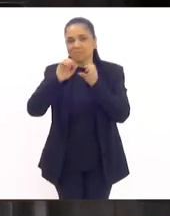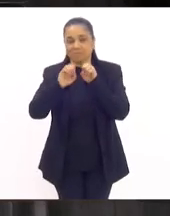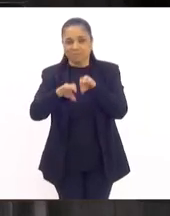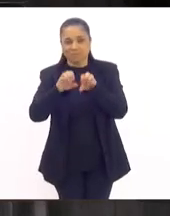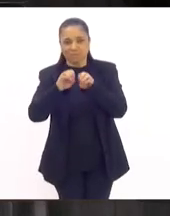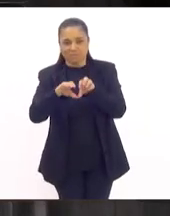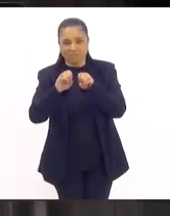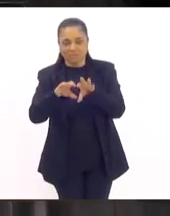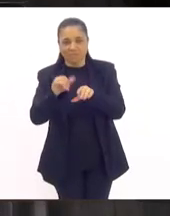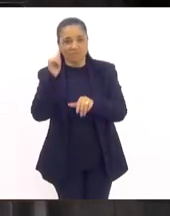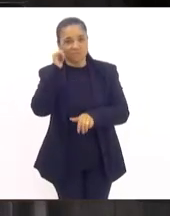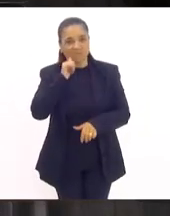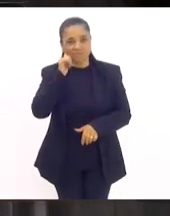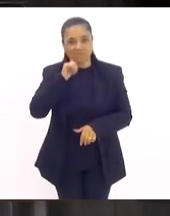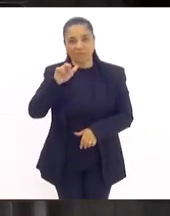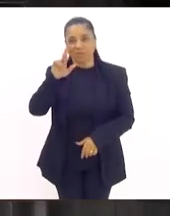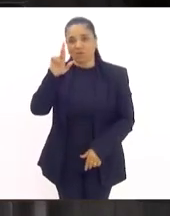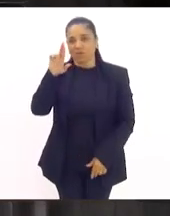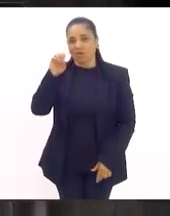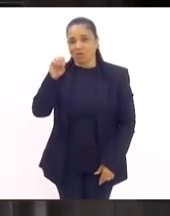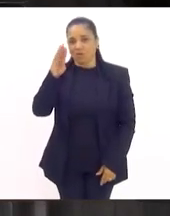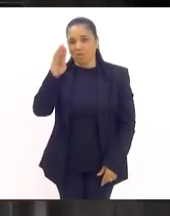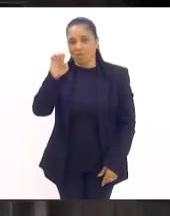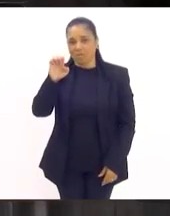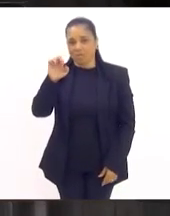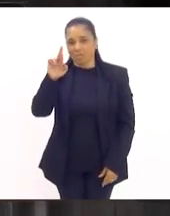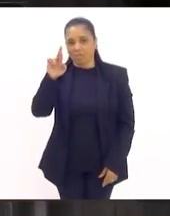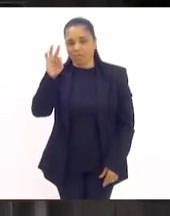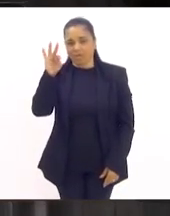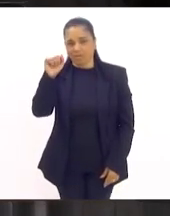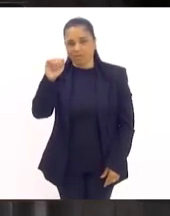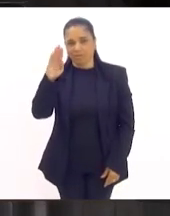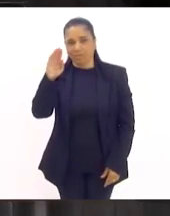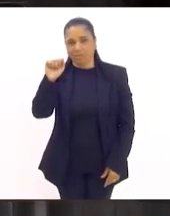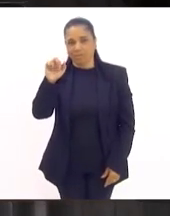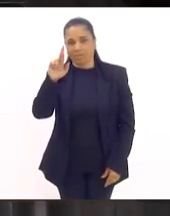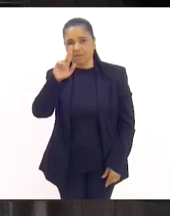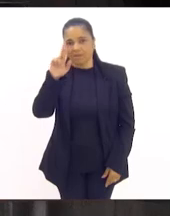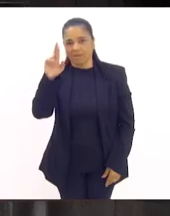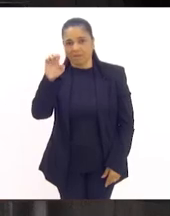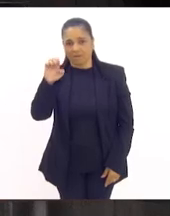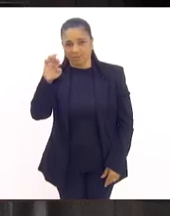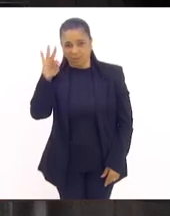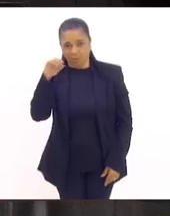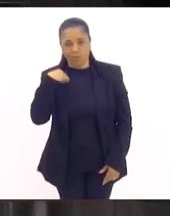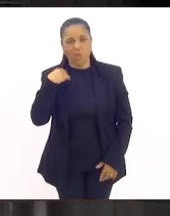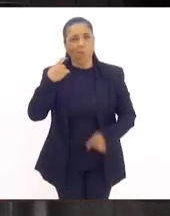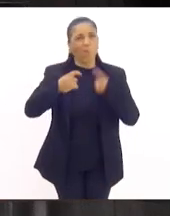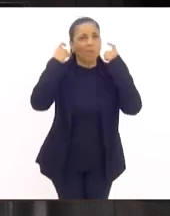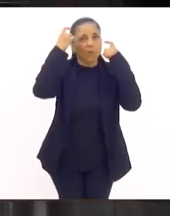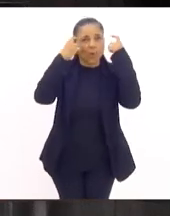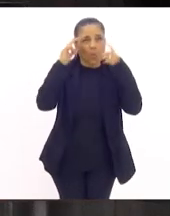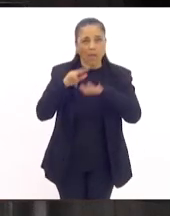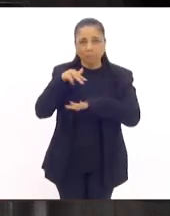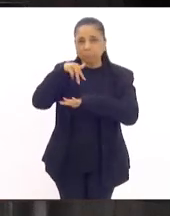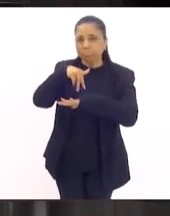a senhora Roberta Barreto. Hoje eu venho à tribuna muito preocupado pela